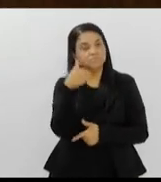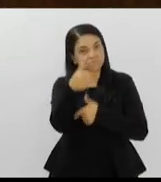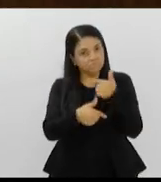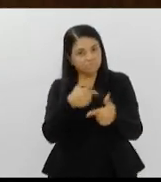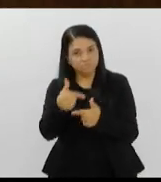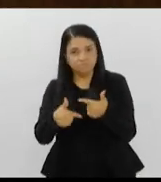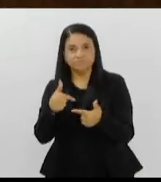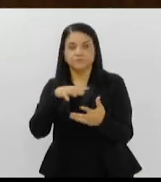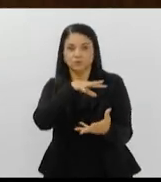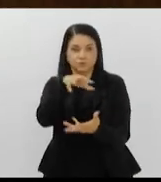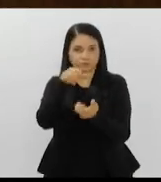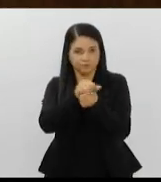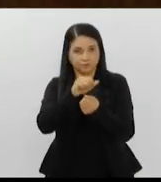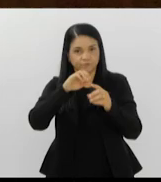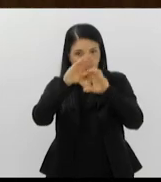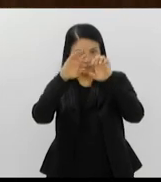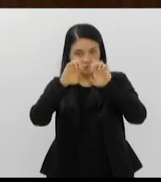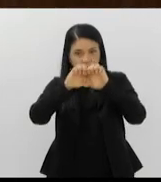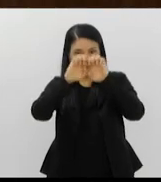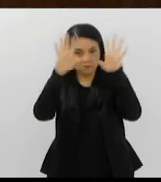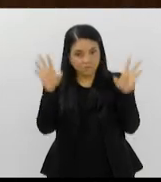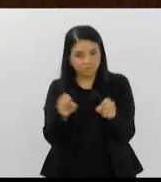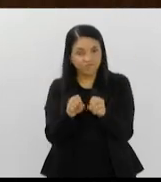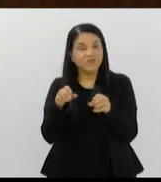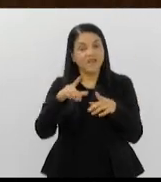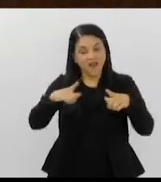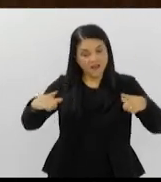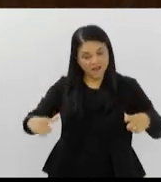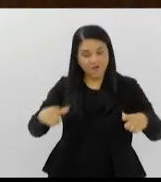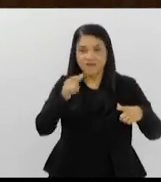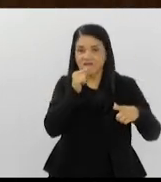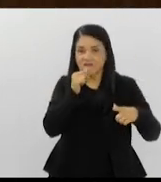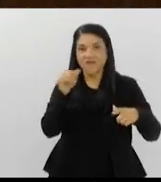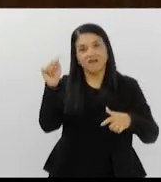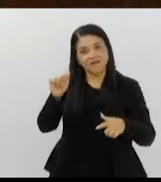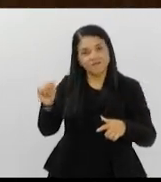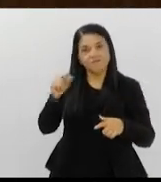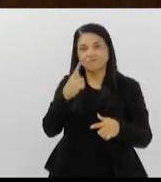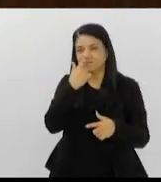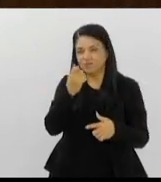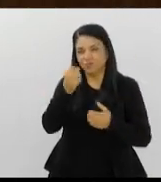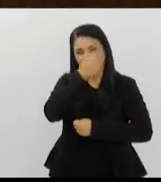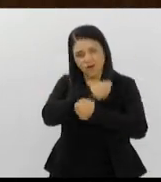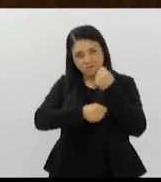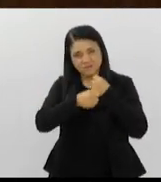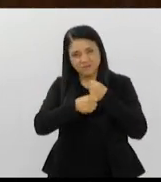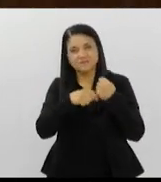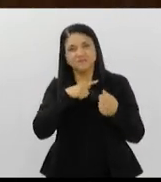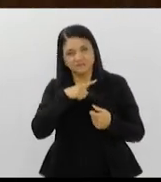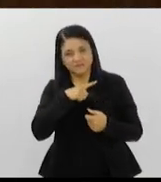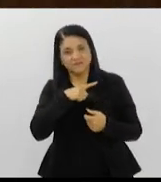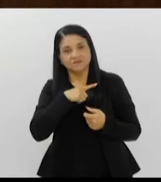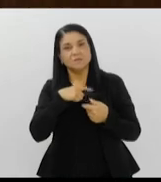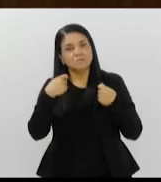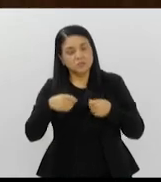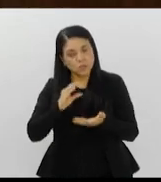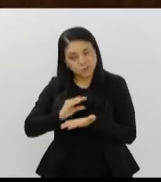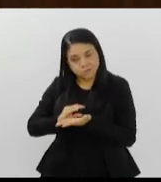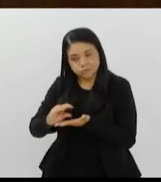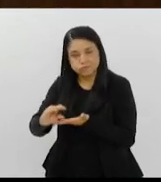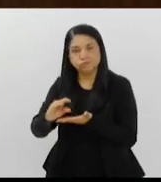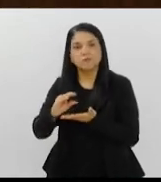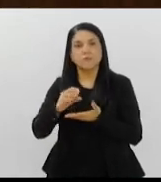ideia, a Lagoa de Araruama andou muito poluída no passado. Então, a gente teve que colocar recursos para